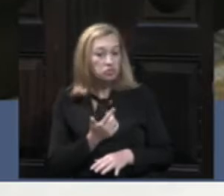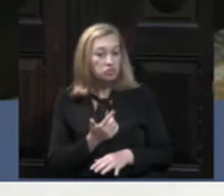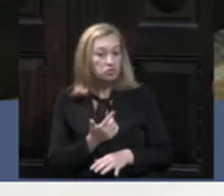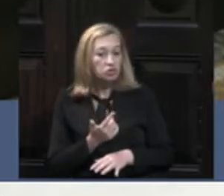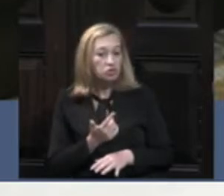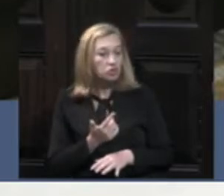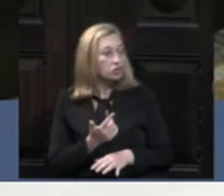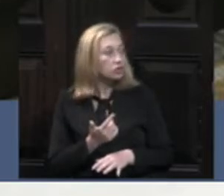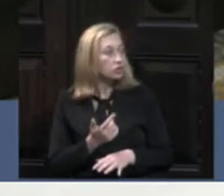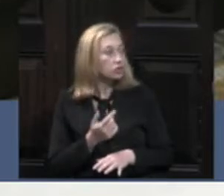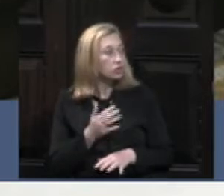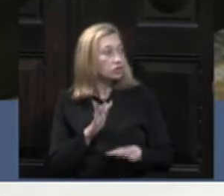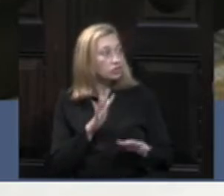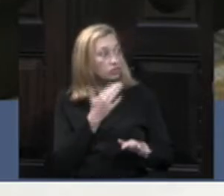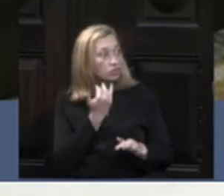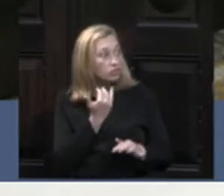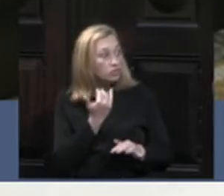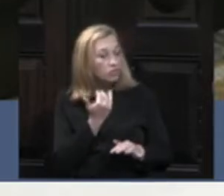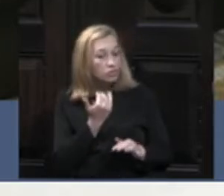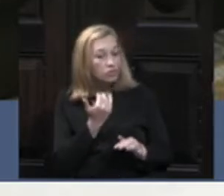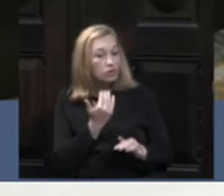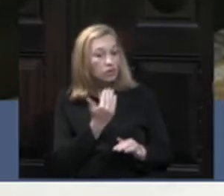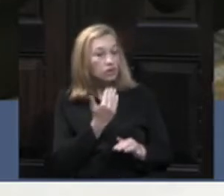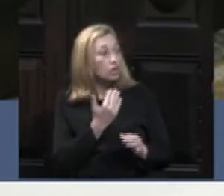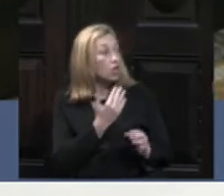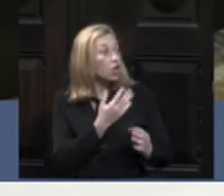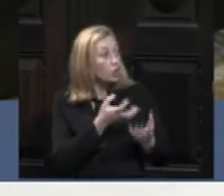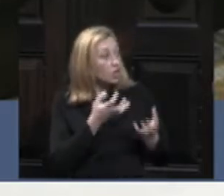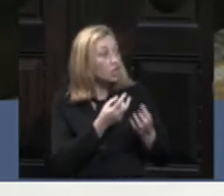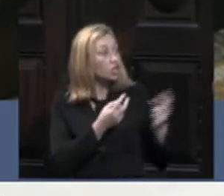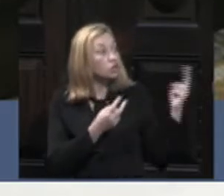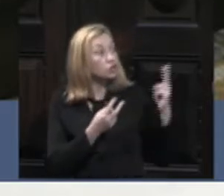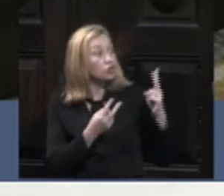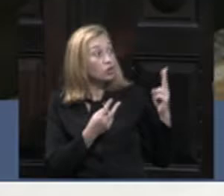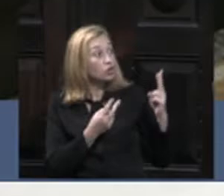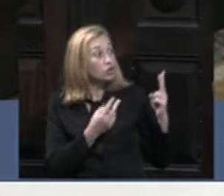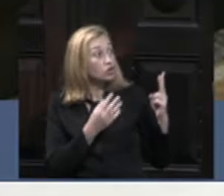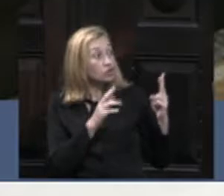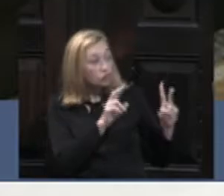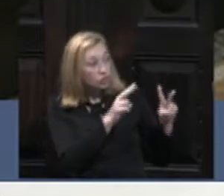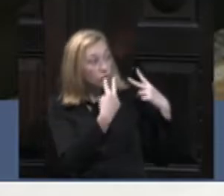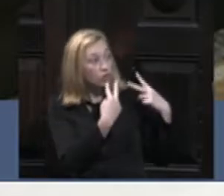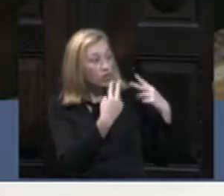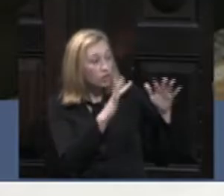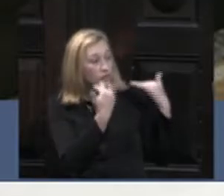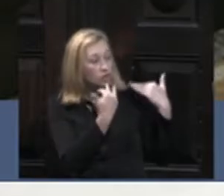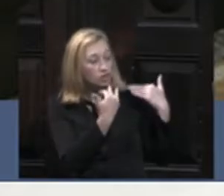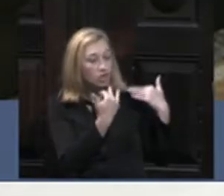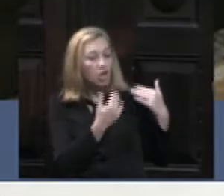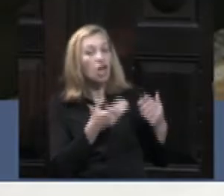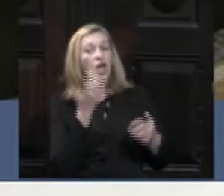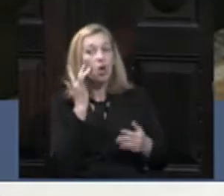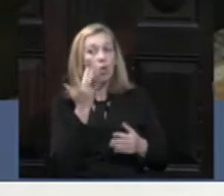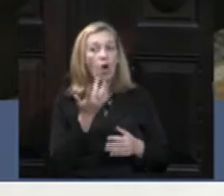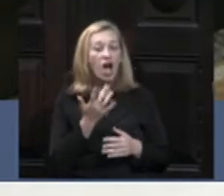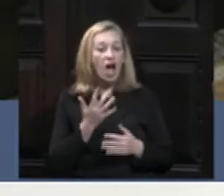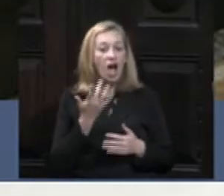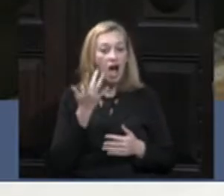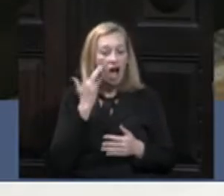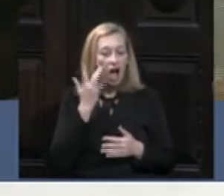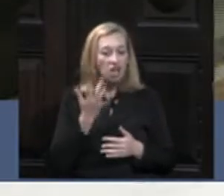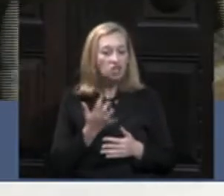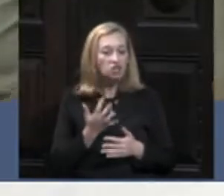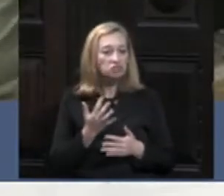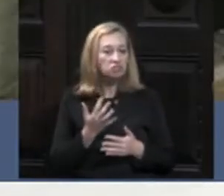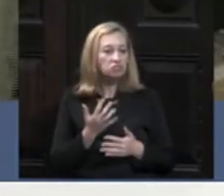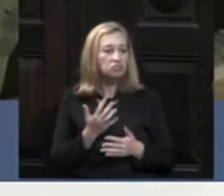Me ouça, deputado. Eu queria que os dois me ouvissem. Eu acho que não afetará nada